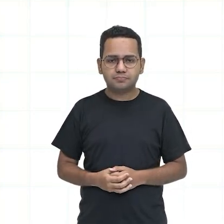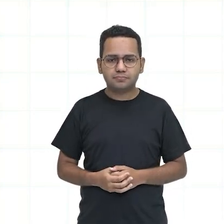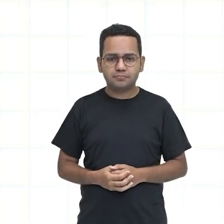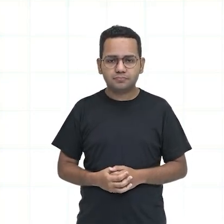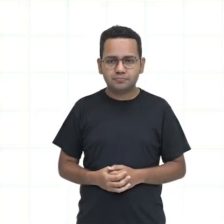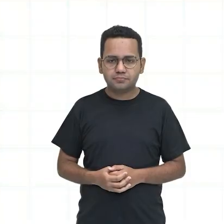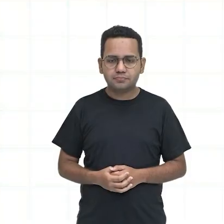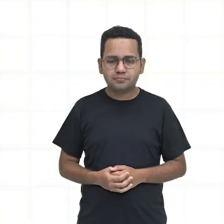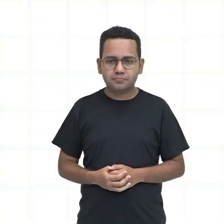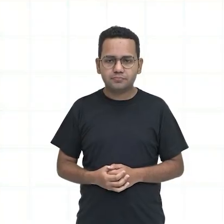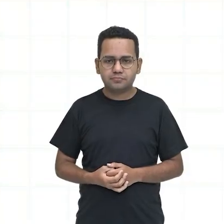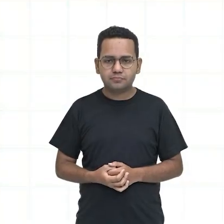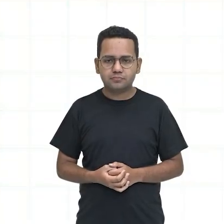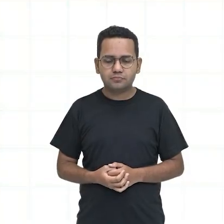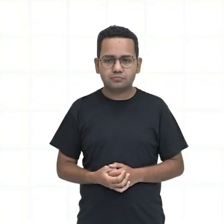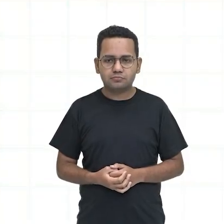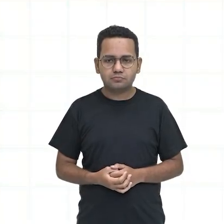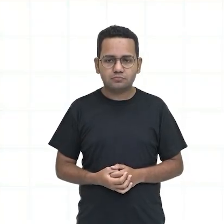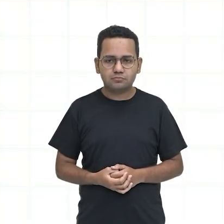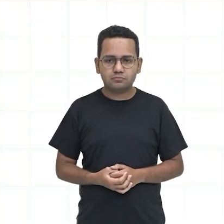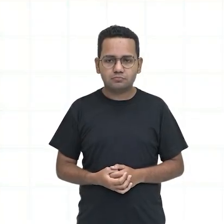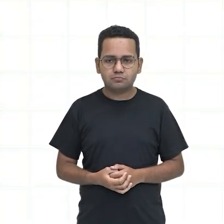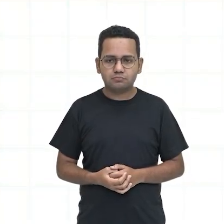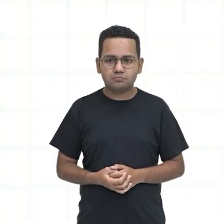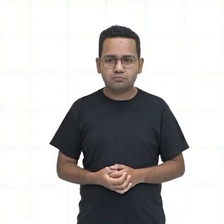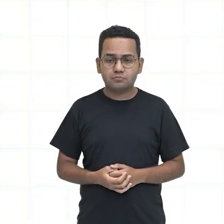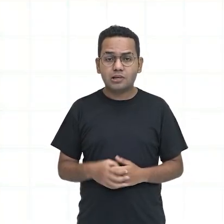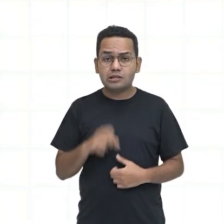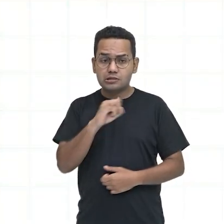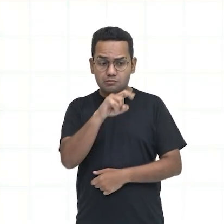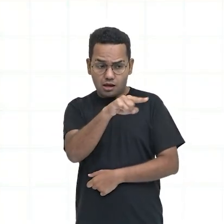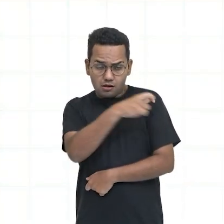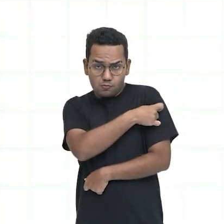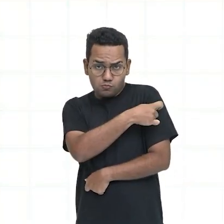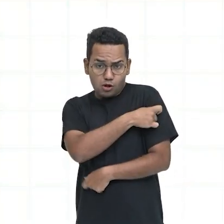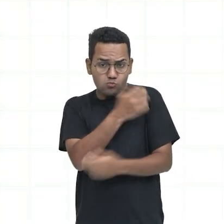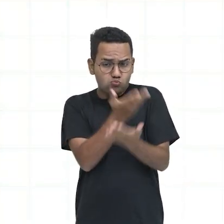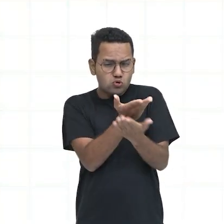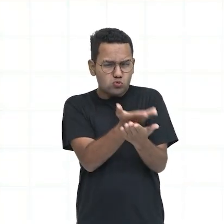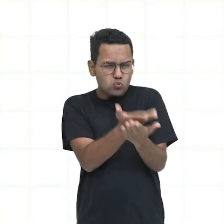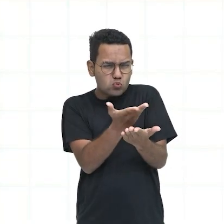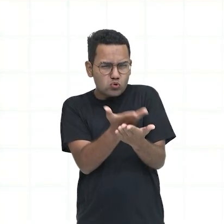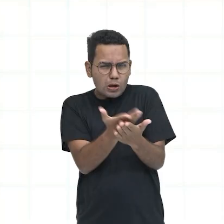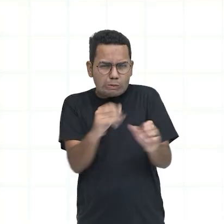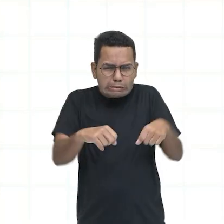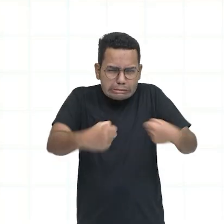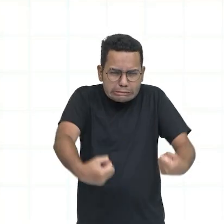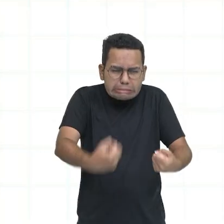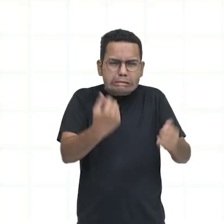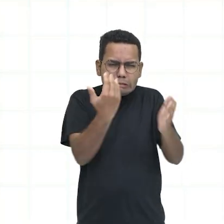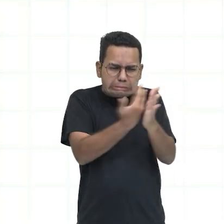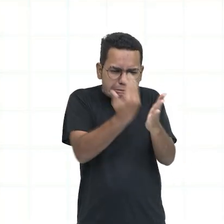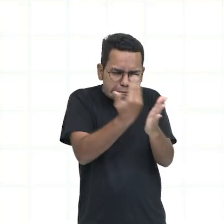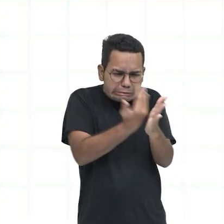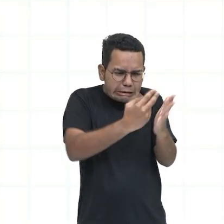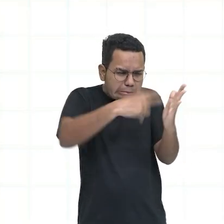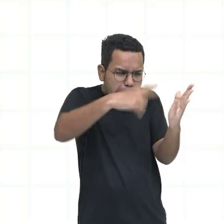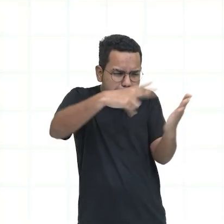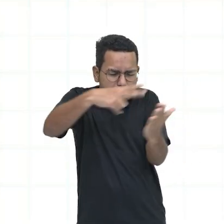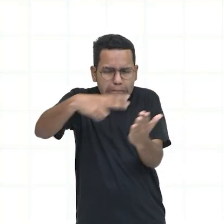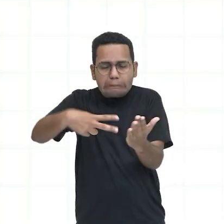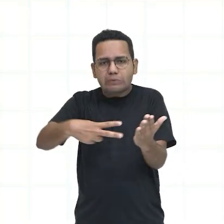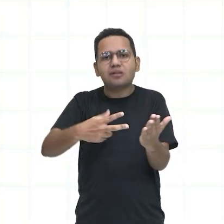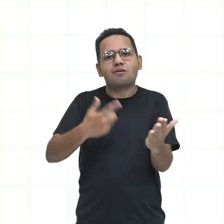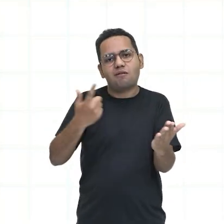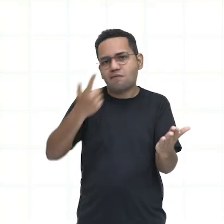O exemplo, então, if you study, you pass the exam. Se você estudar, você passará no exame. Então, é uma